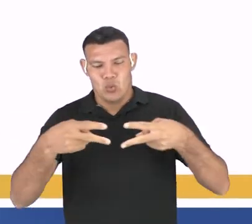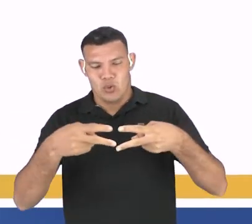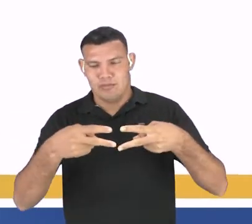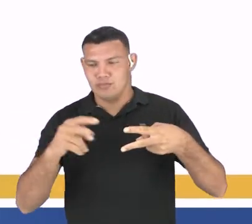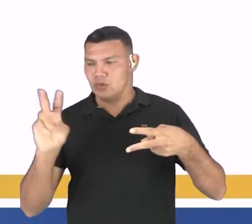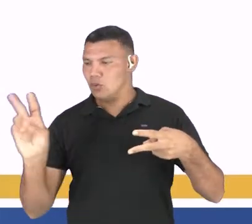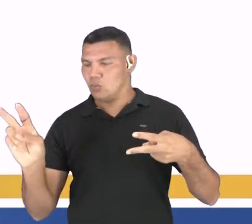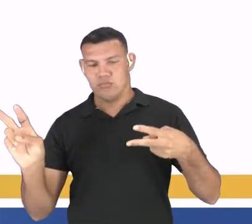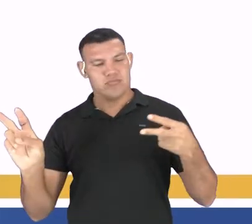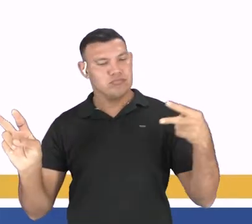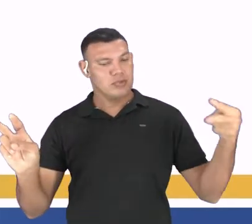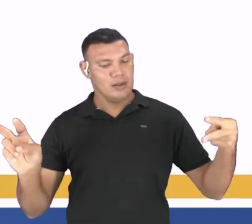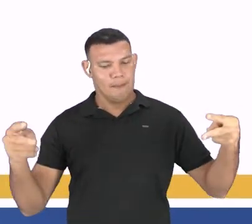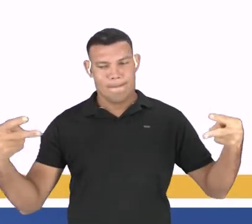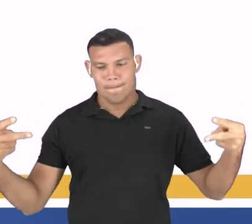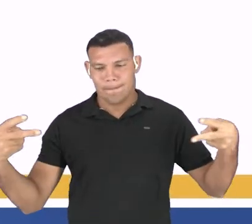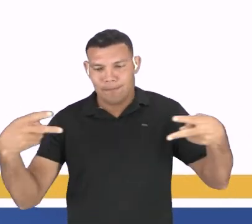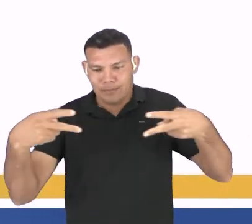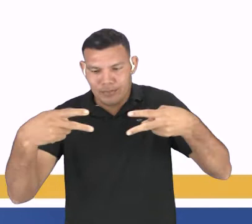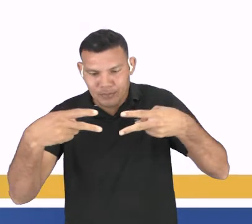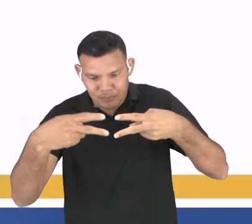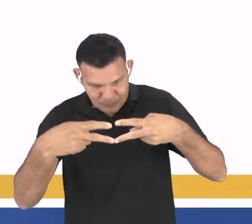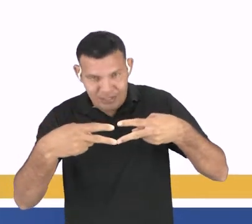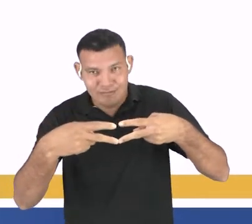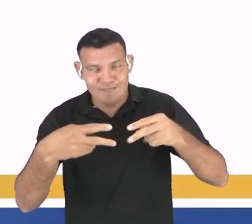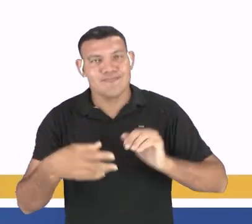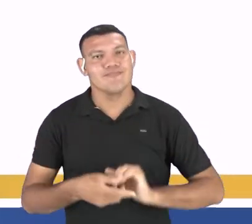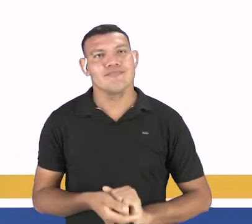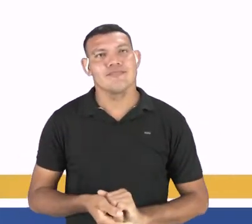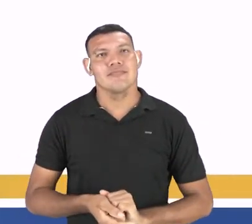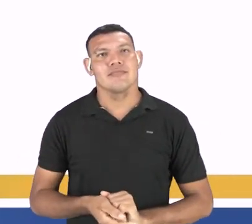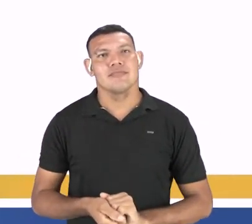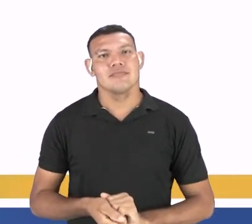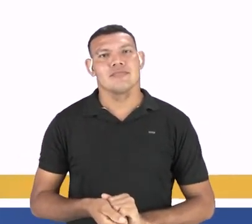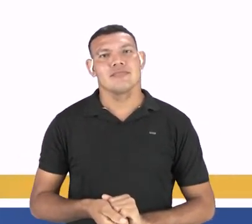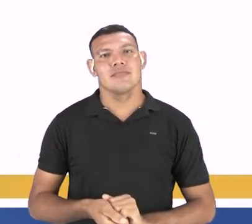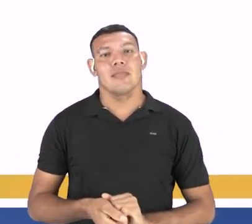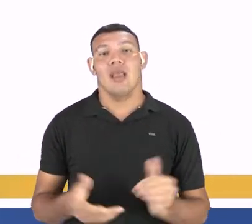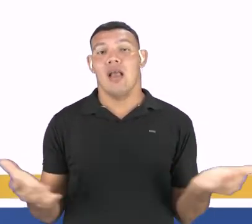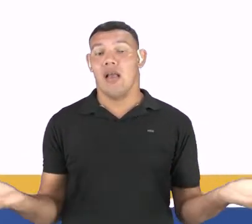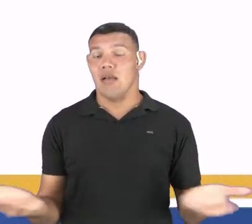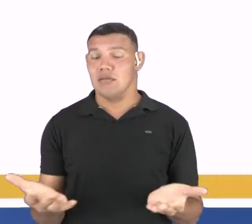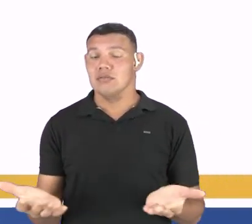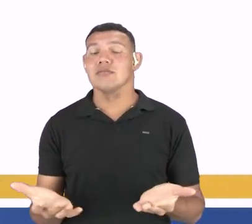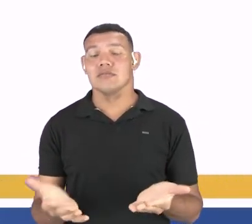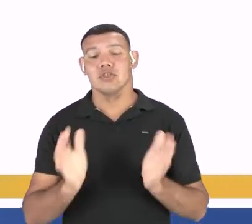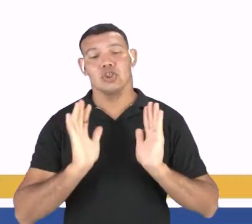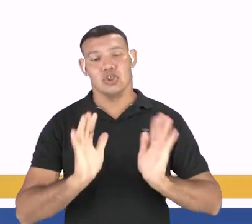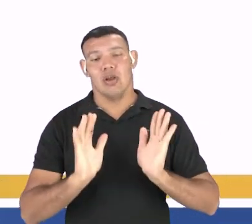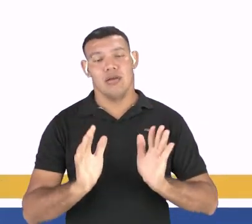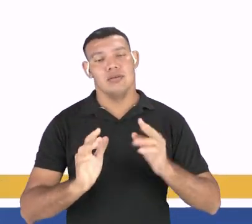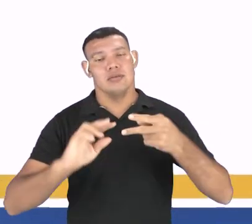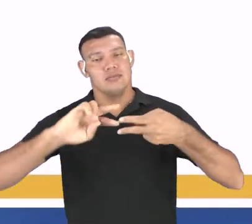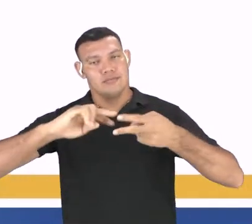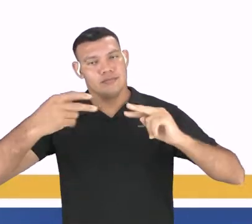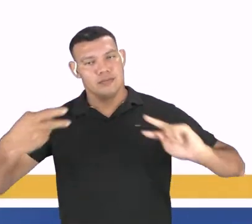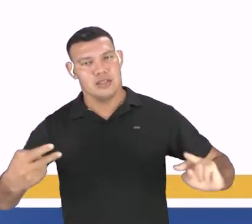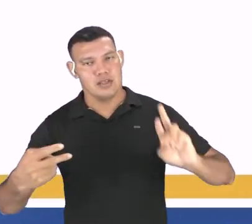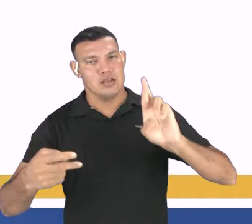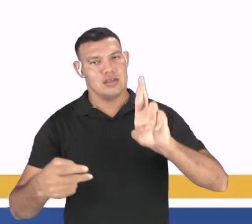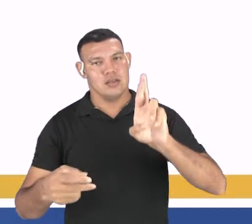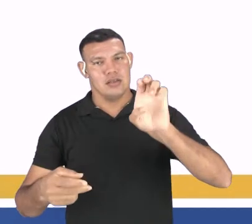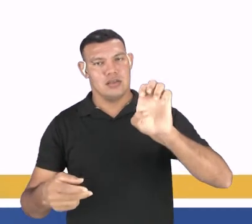ganhar 90 ou segmento que nós cortamos certo e aí a gente forma um DNA recombinante é